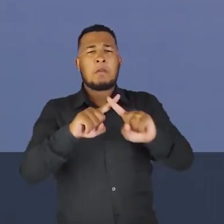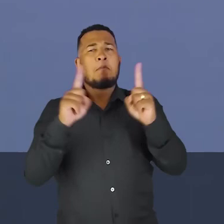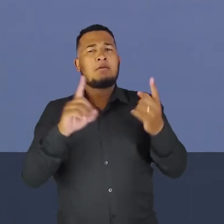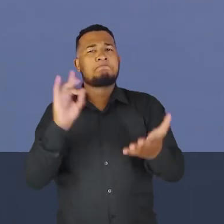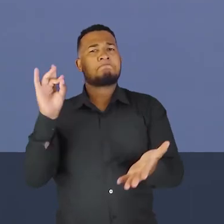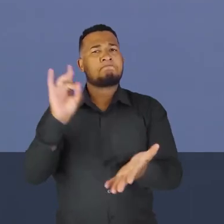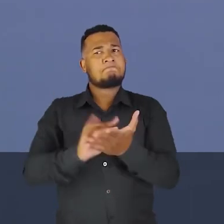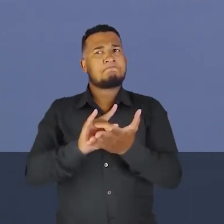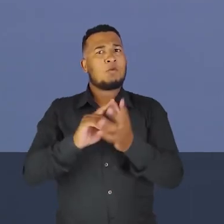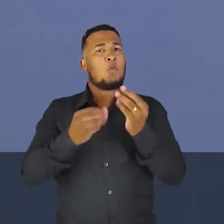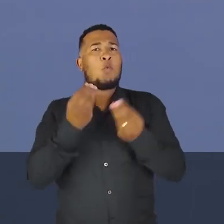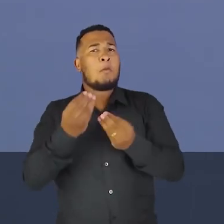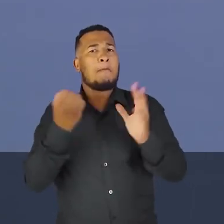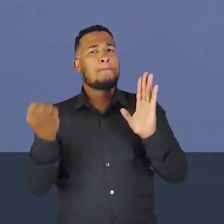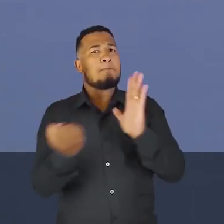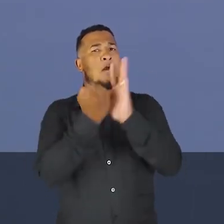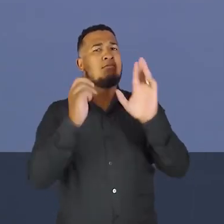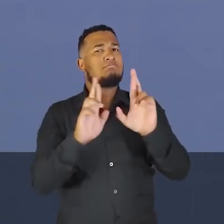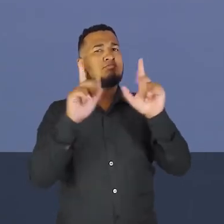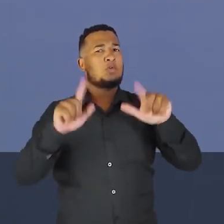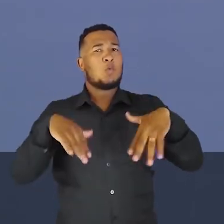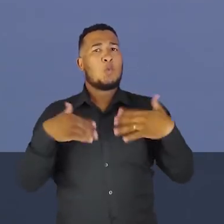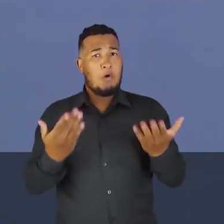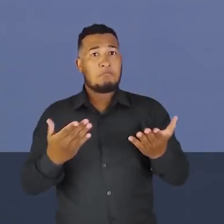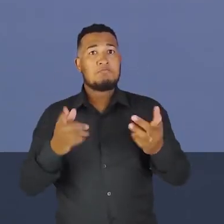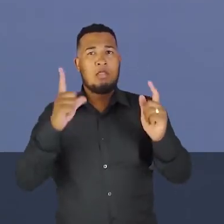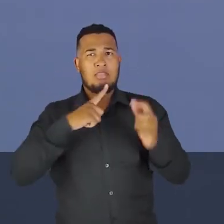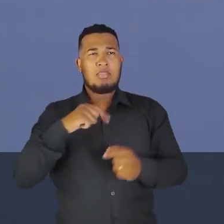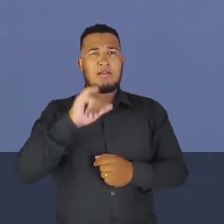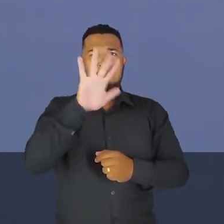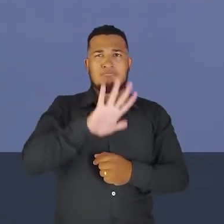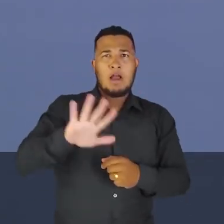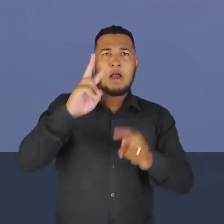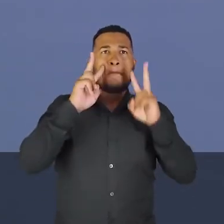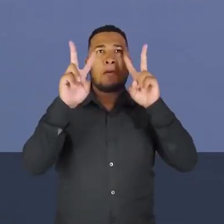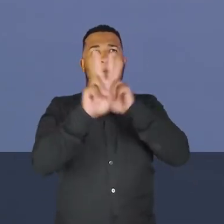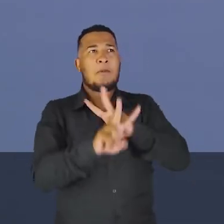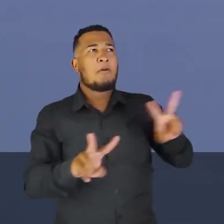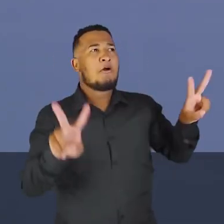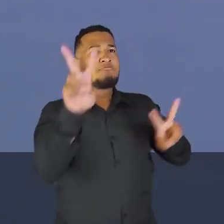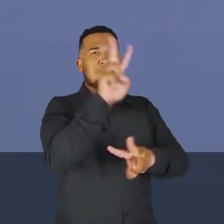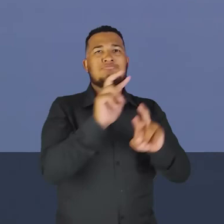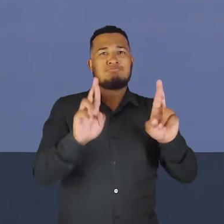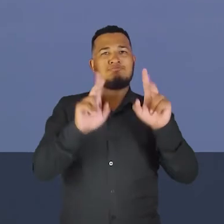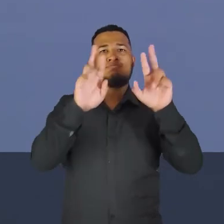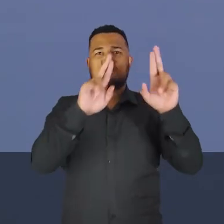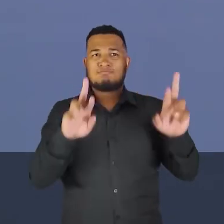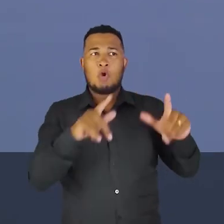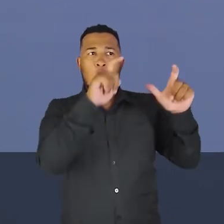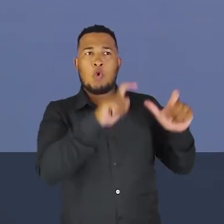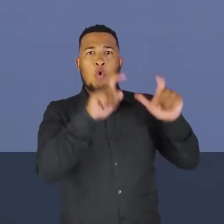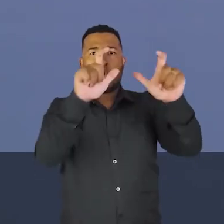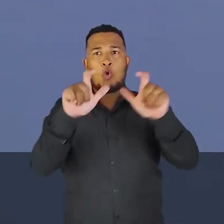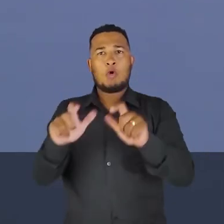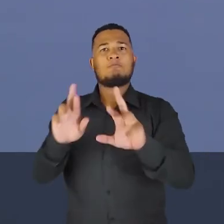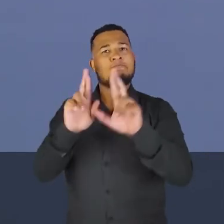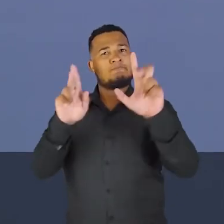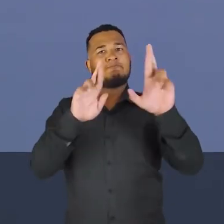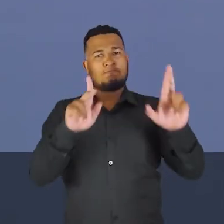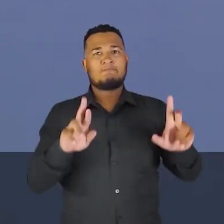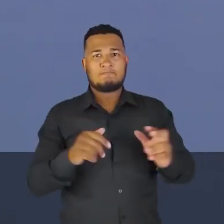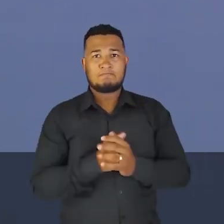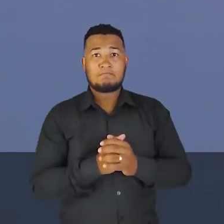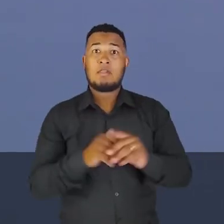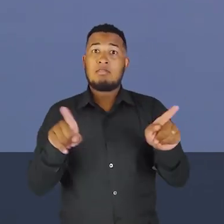essa questão de diferença nas cidades? Além das paisagens, que a gente pode observar que são paisagens diferentes, em locais diferentes, nós temos também